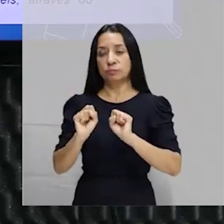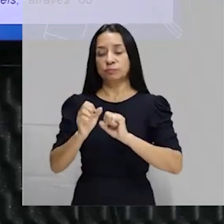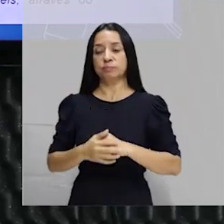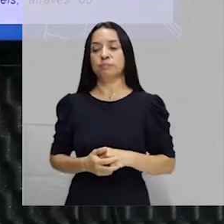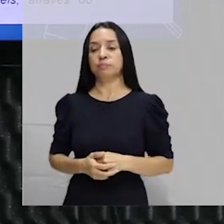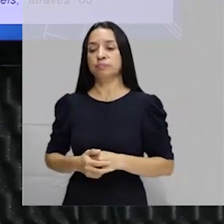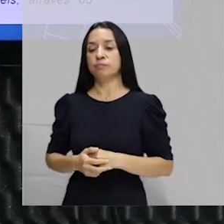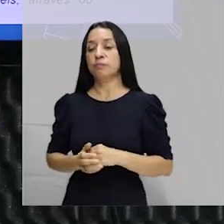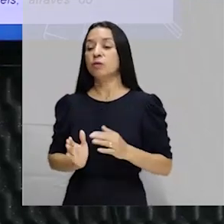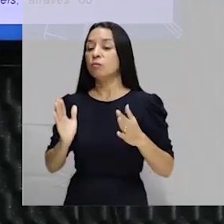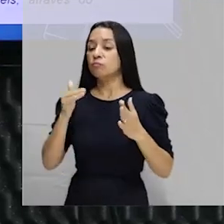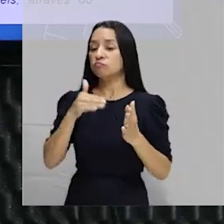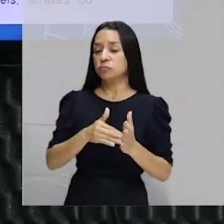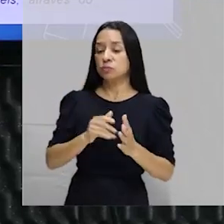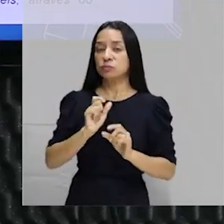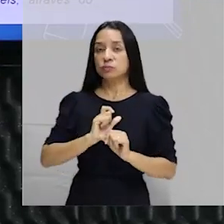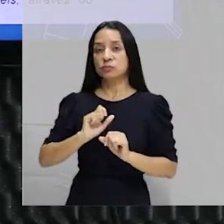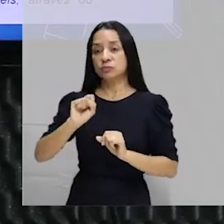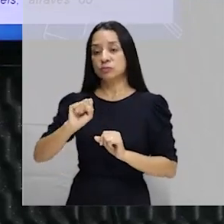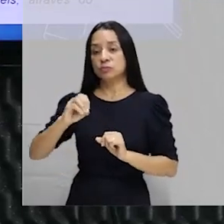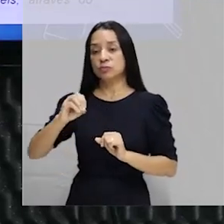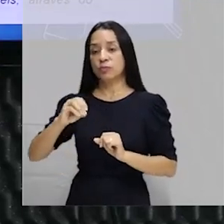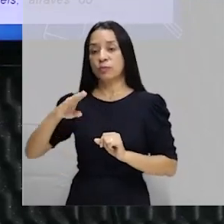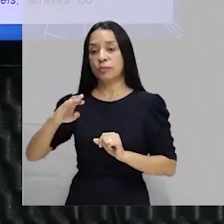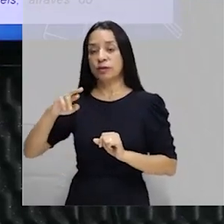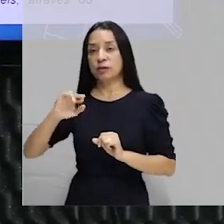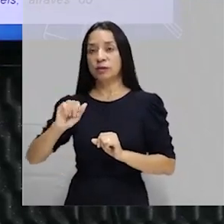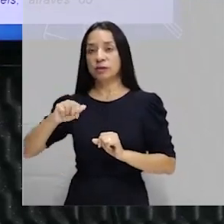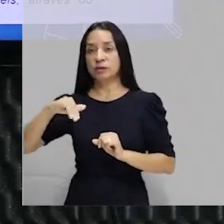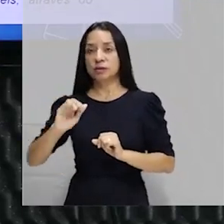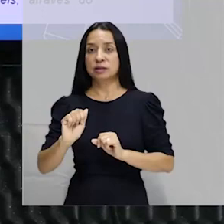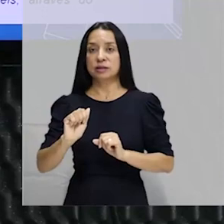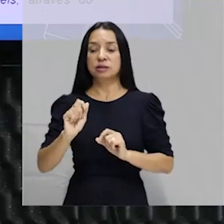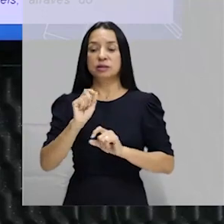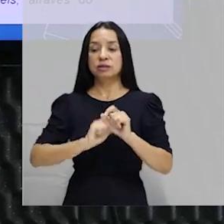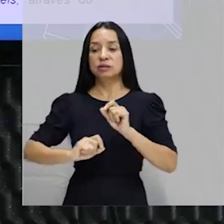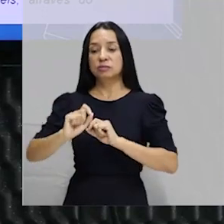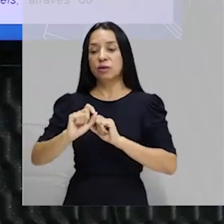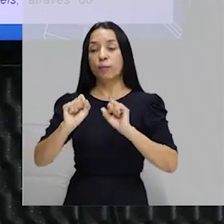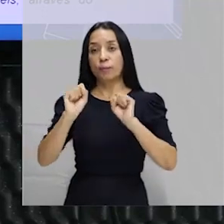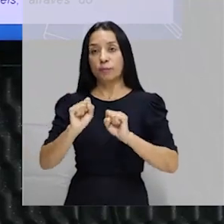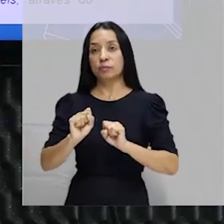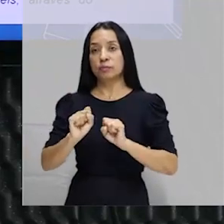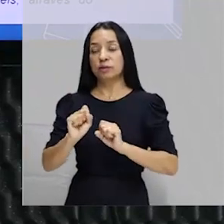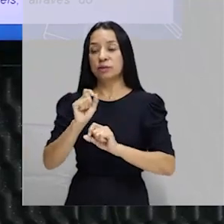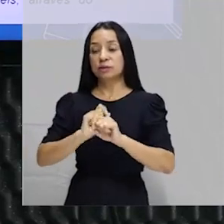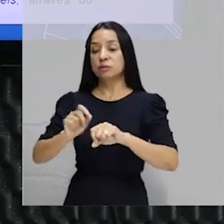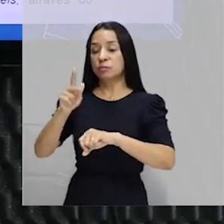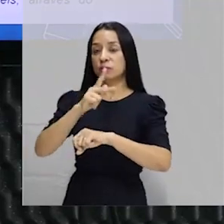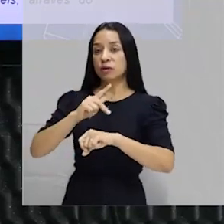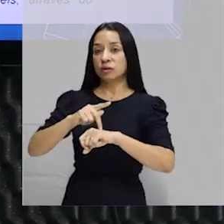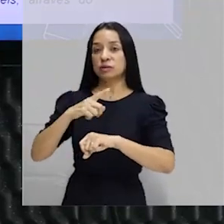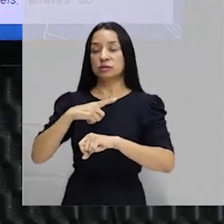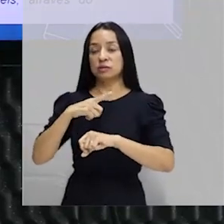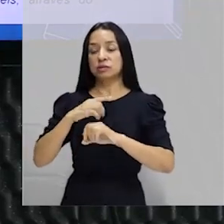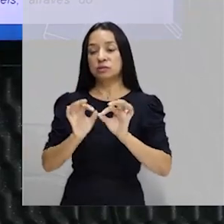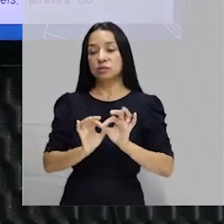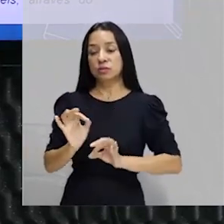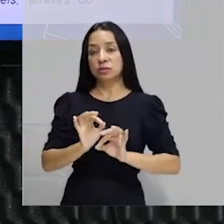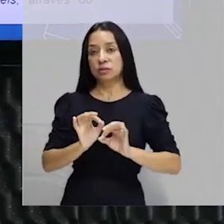ele precisa ter essencialmente três elementos. Já te deixo claro e te relembro. Sem um desses elementos, o Estado